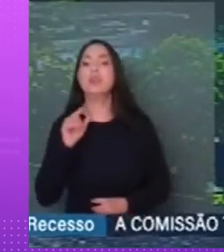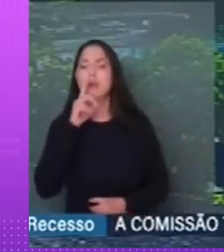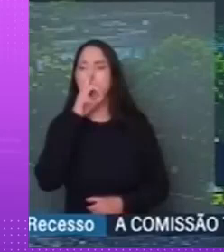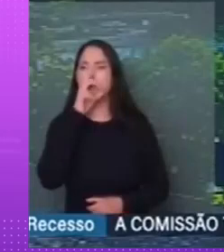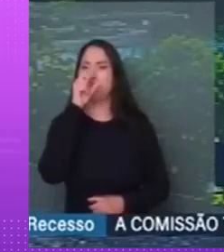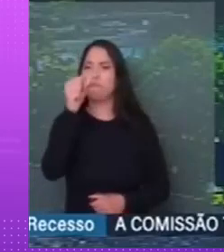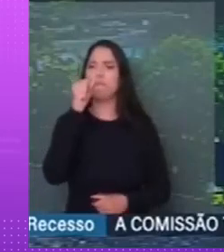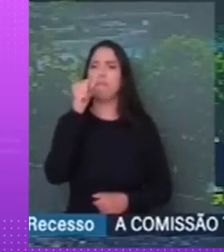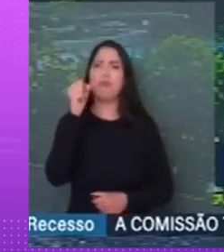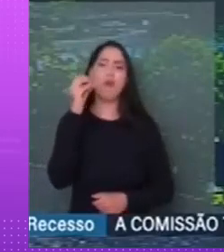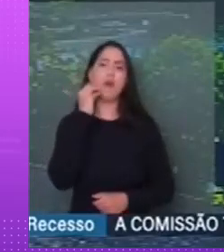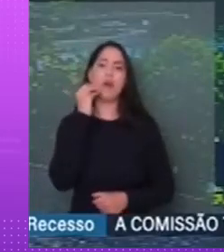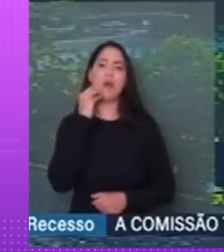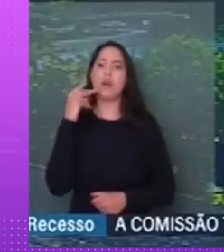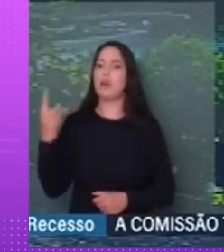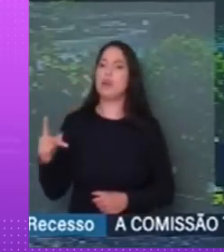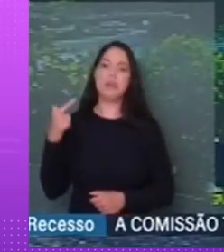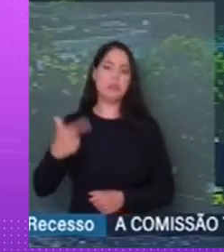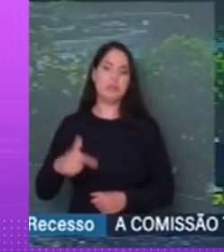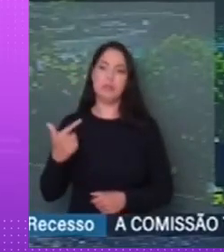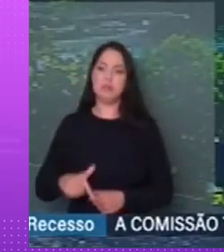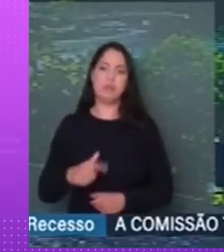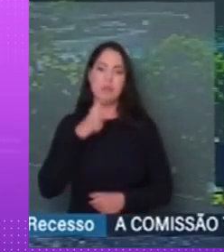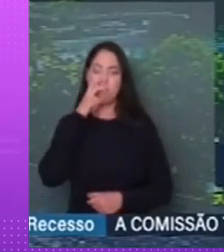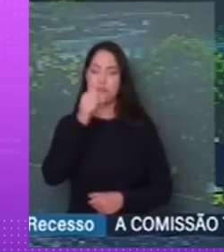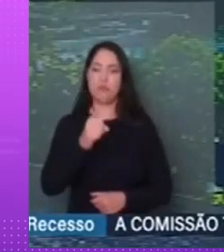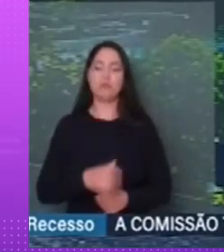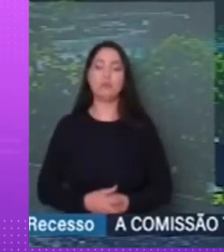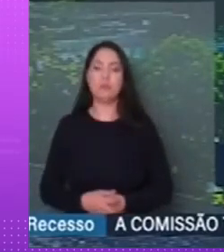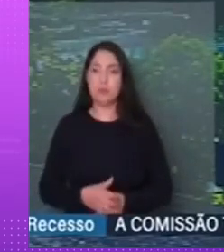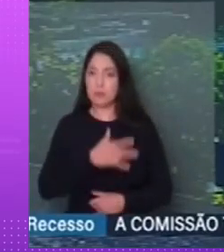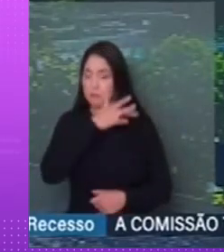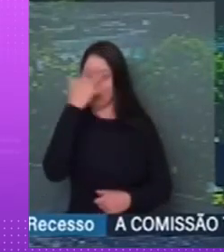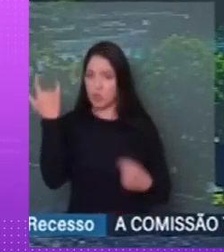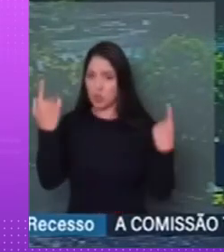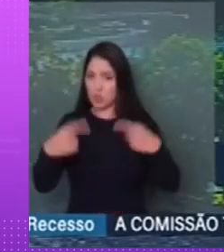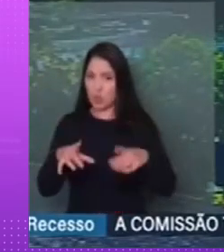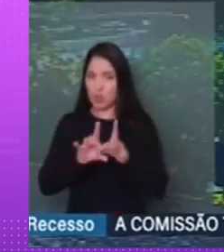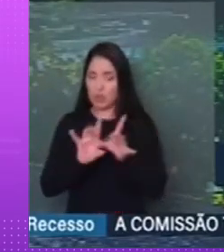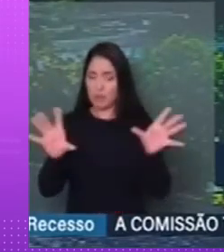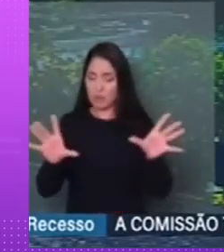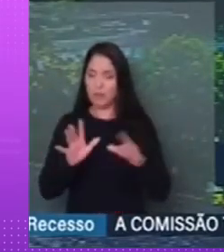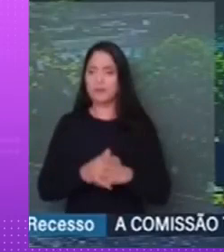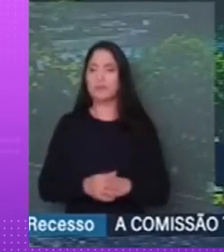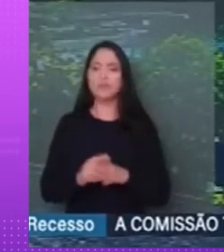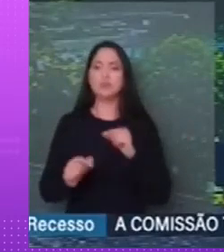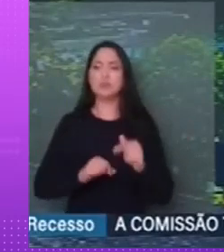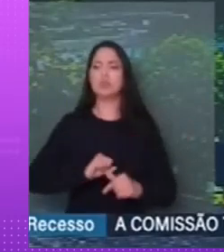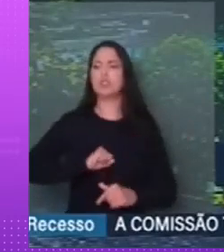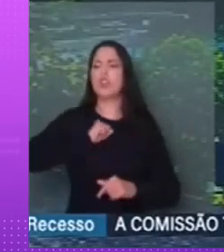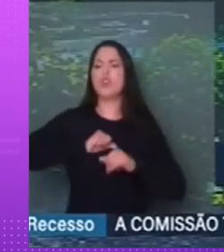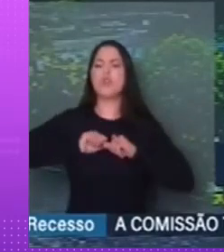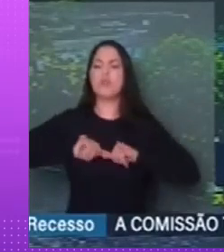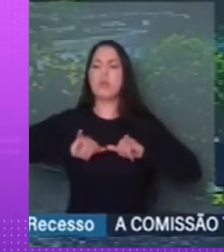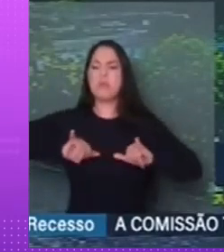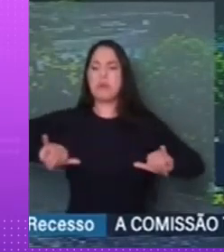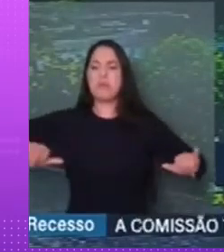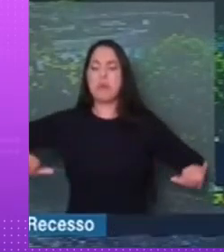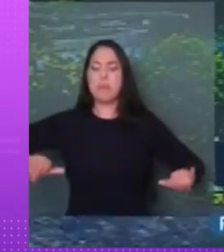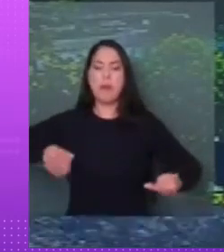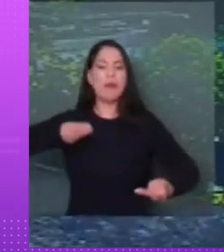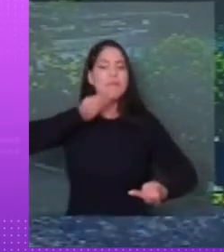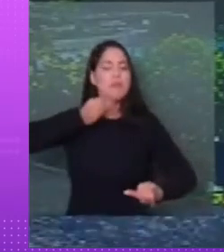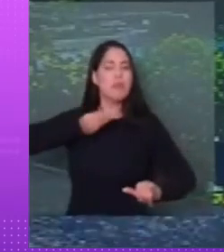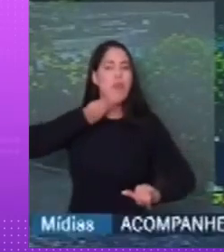mais de uma vez durante sua fala ali para explicar esta cruzada ali contra o pessoal que